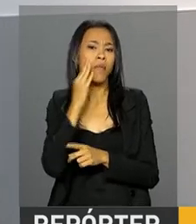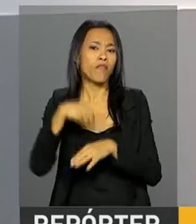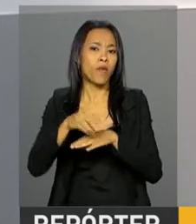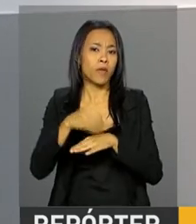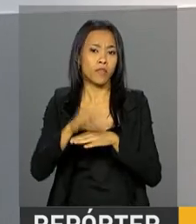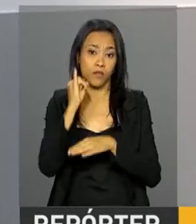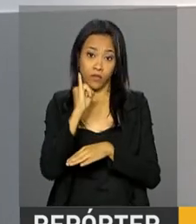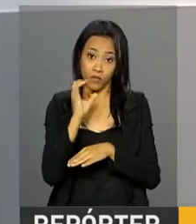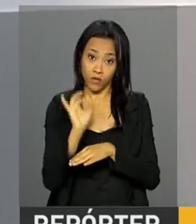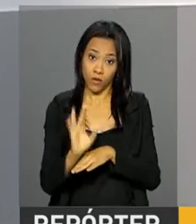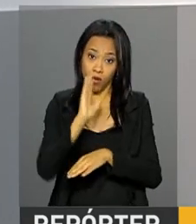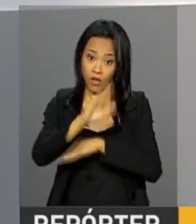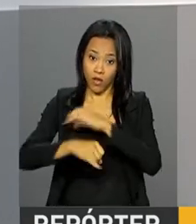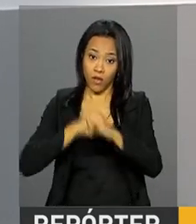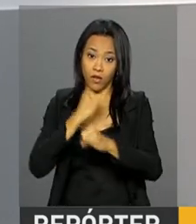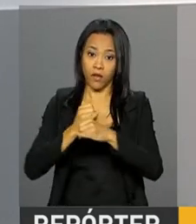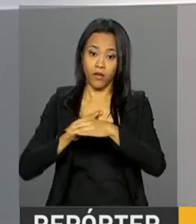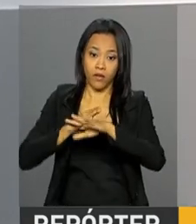acessar